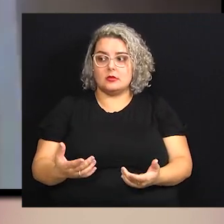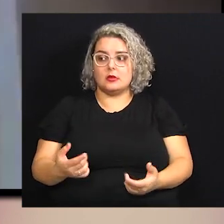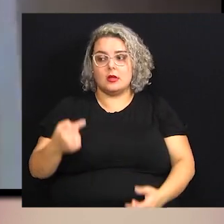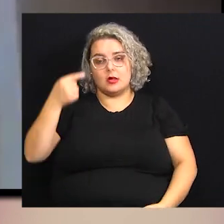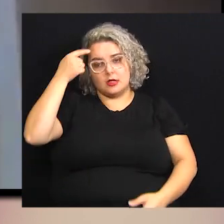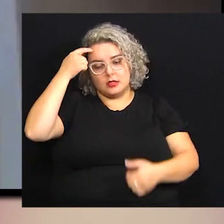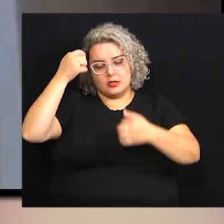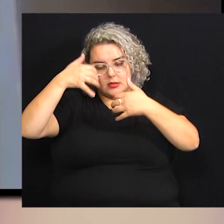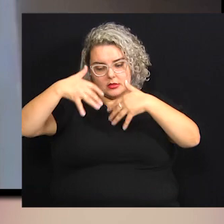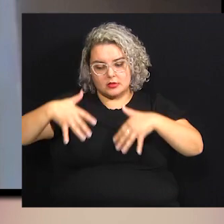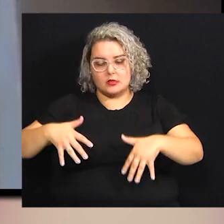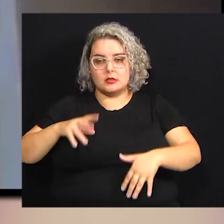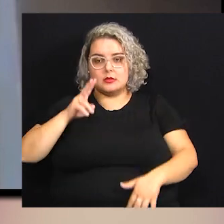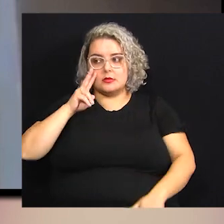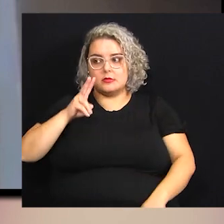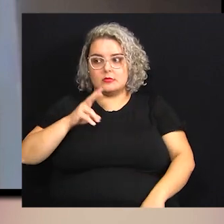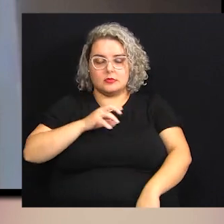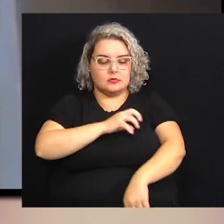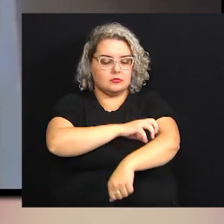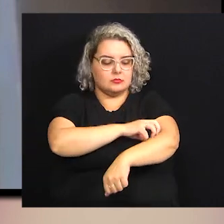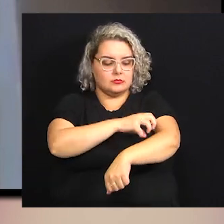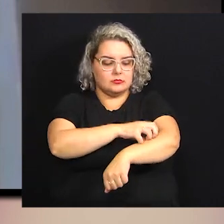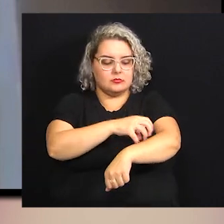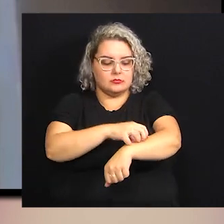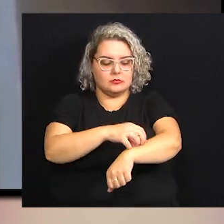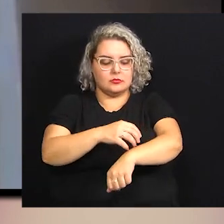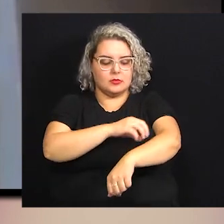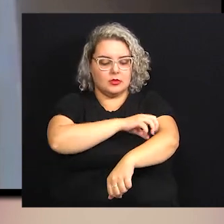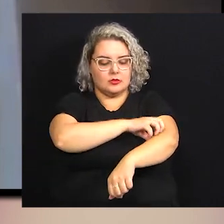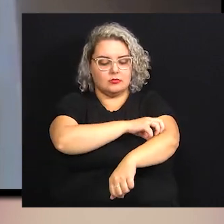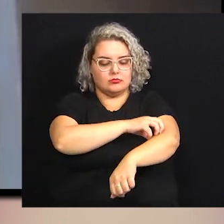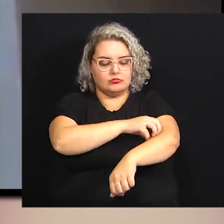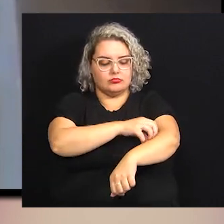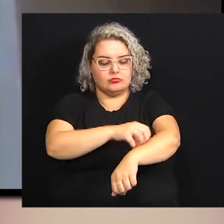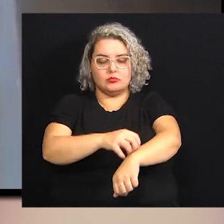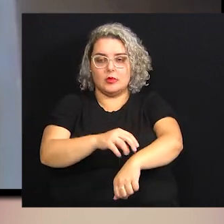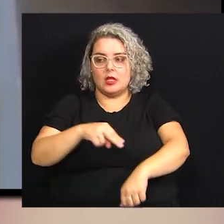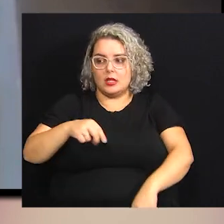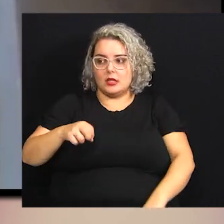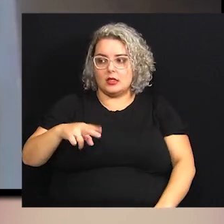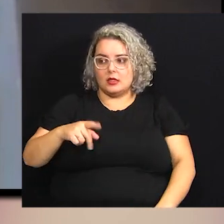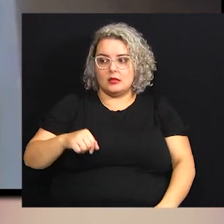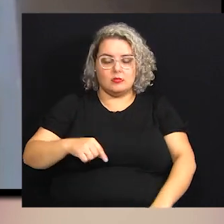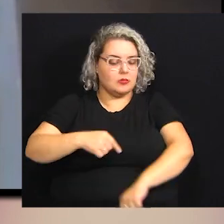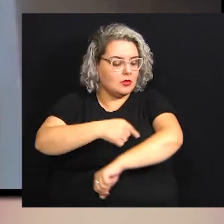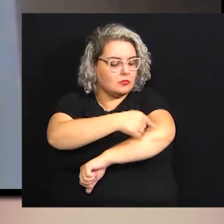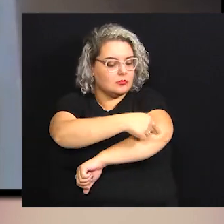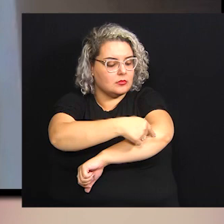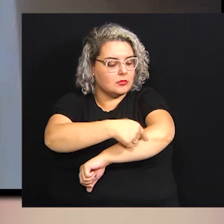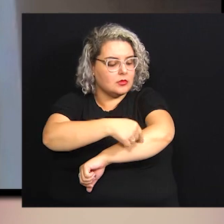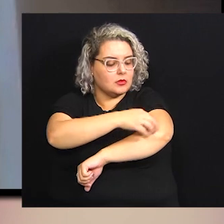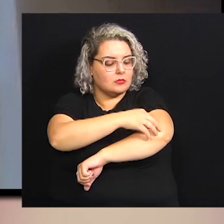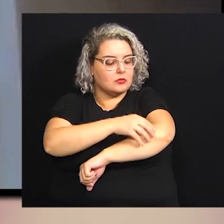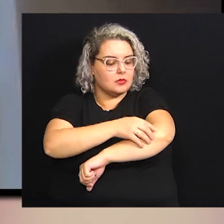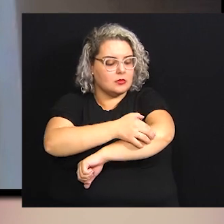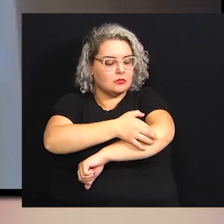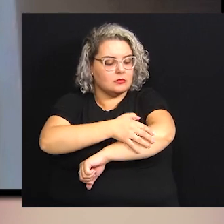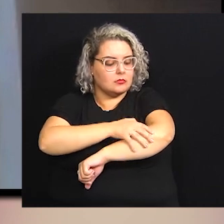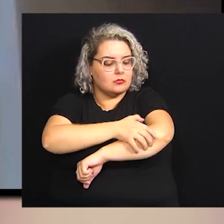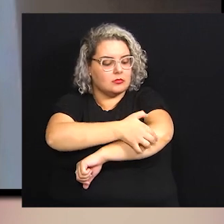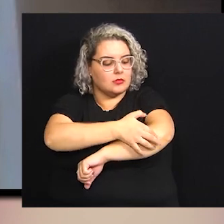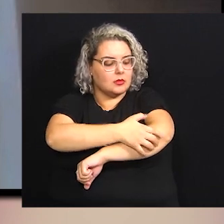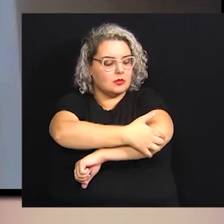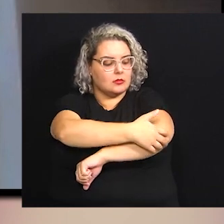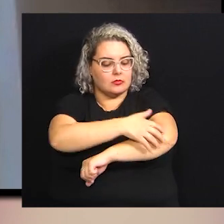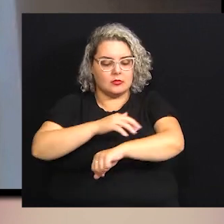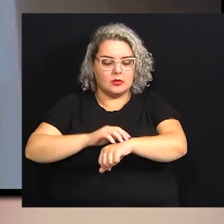palpação neural, que você vê os nervos espessados, alguns nervos geralmente próximo ao cotovelo, que a gente consegue